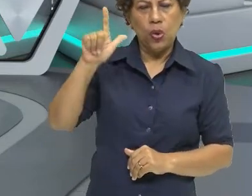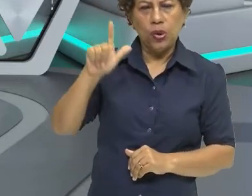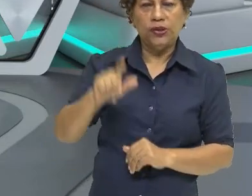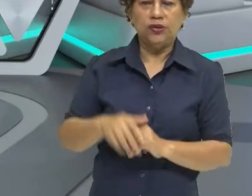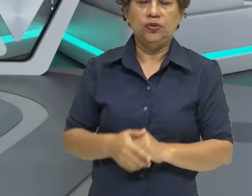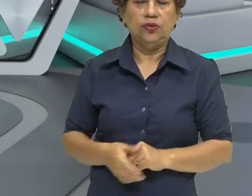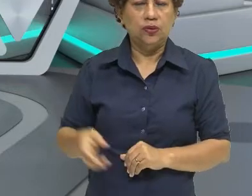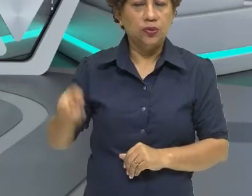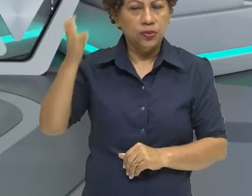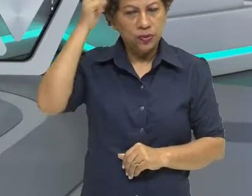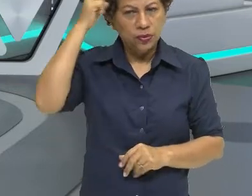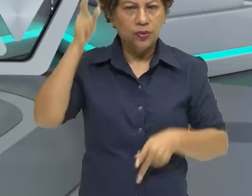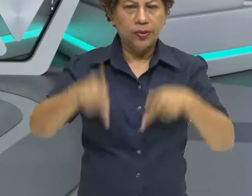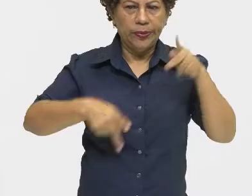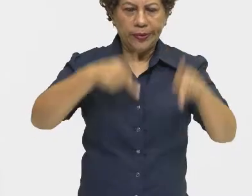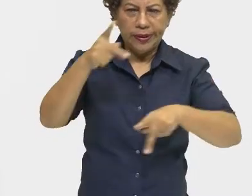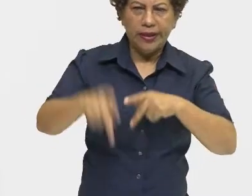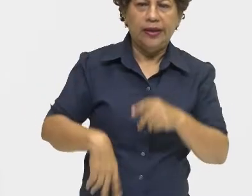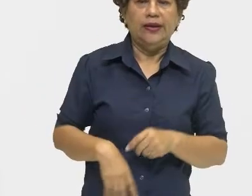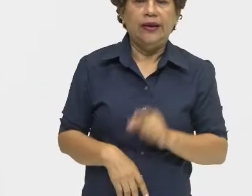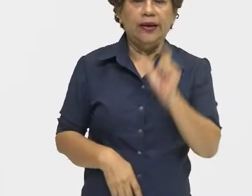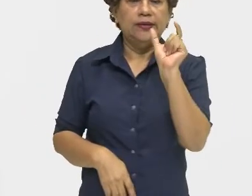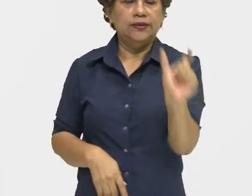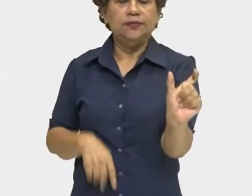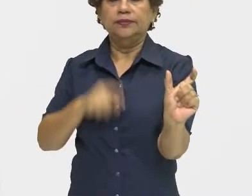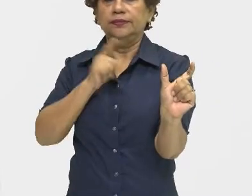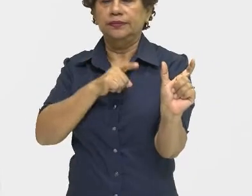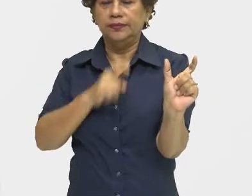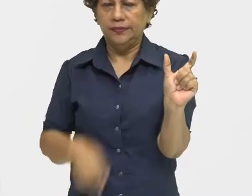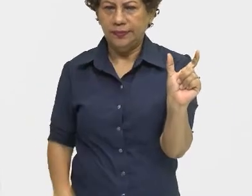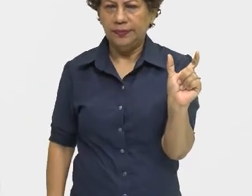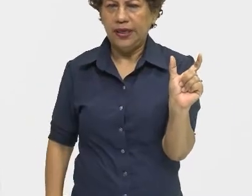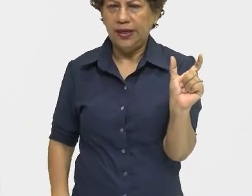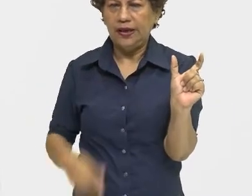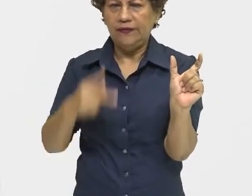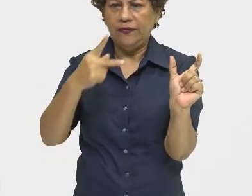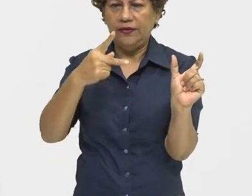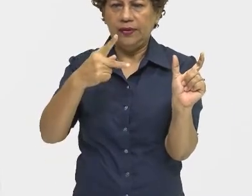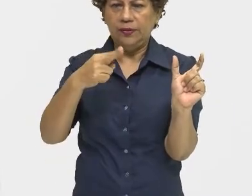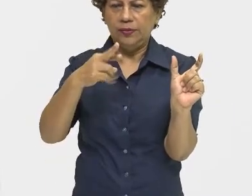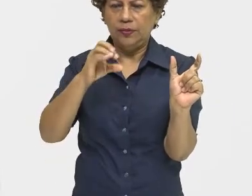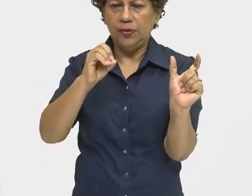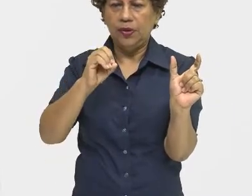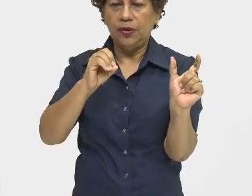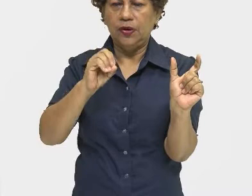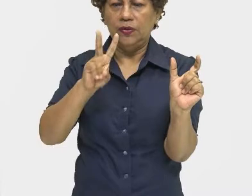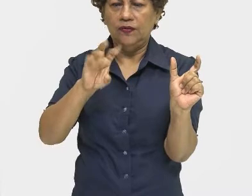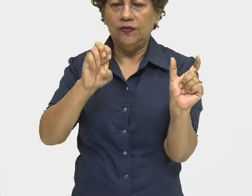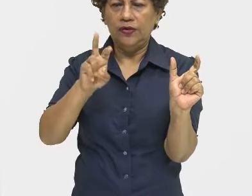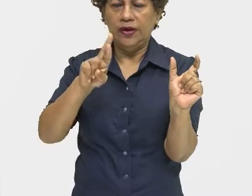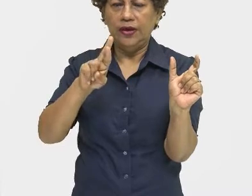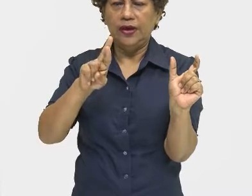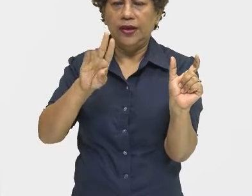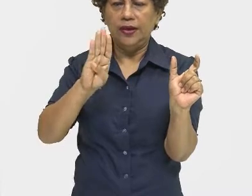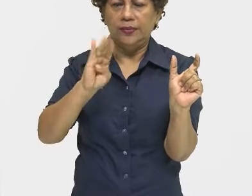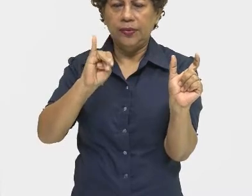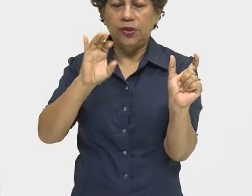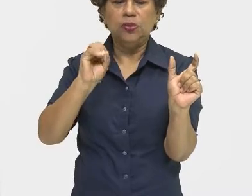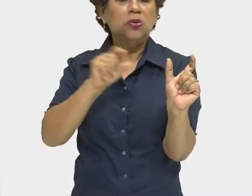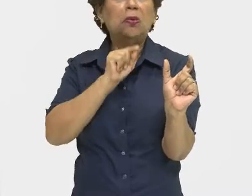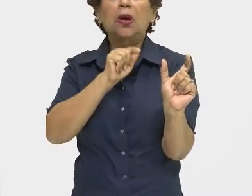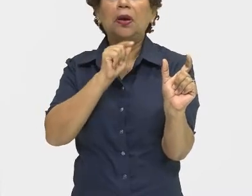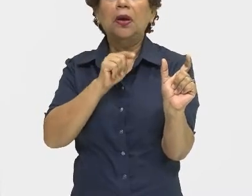da cultura popular são os provérbios. Provérbios e ditados são expressões ditas no dia a dia, no